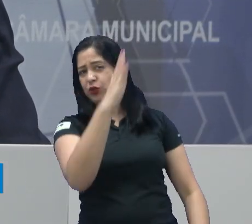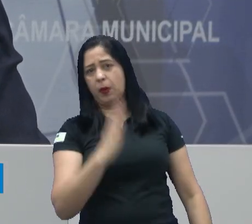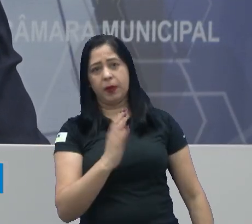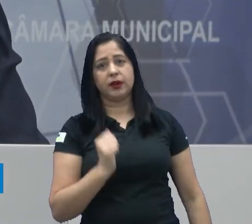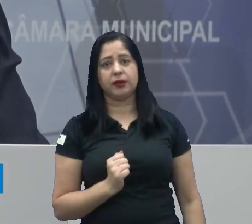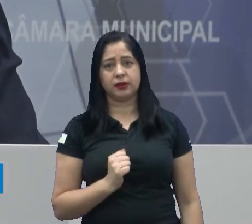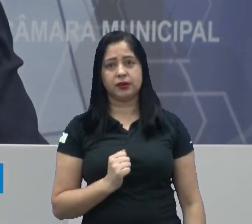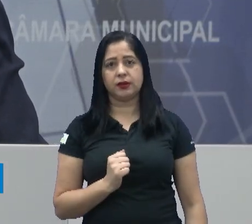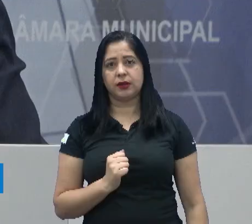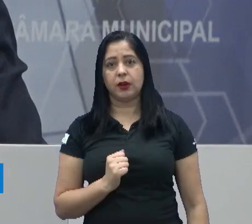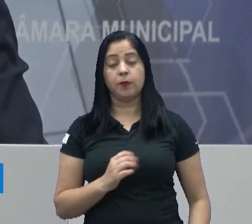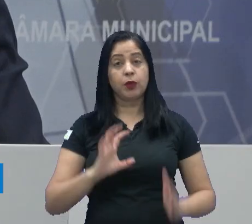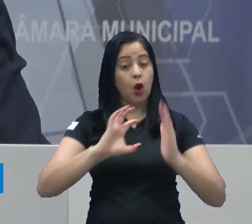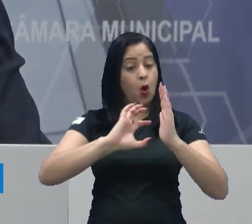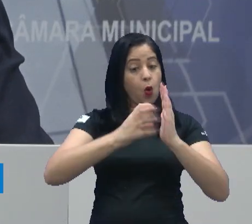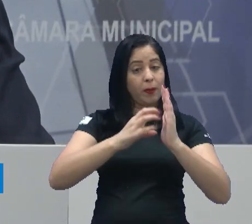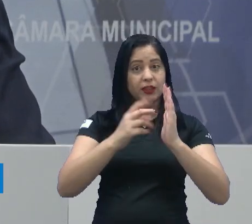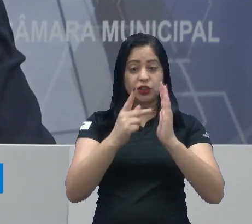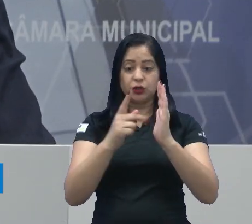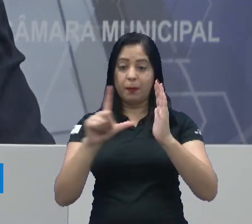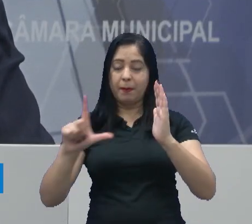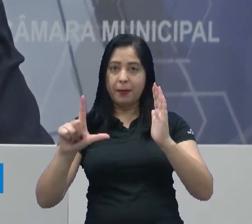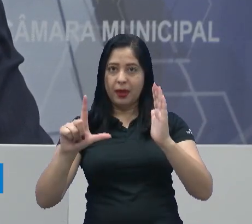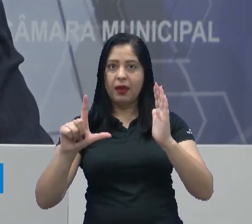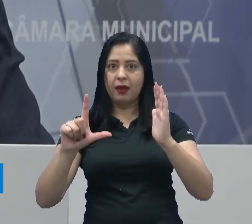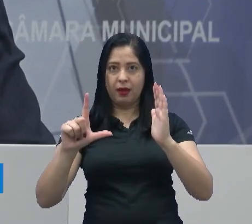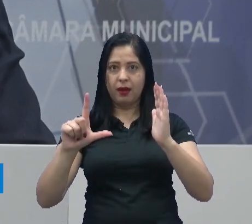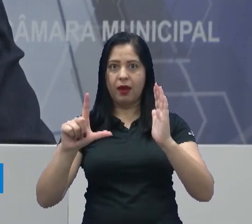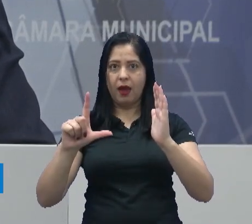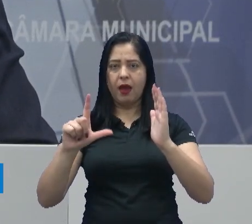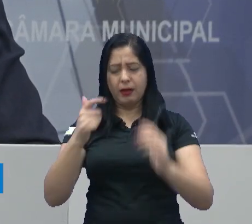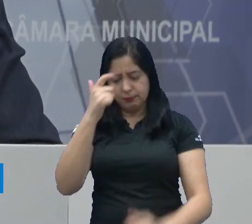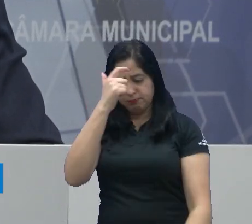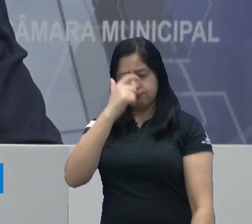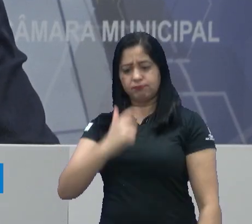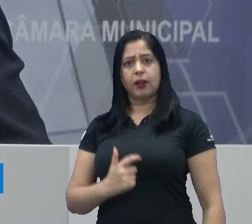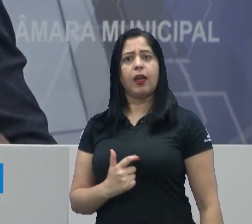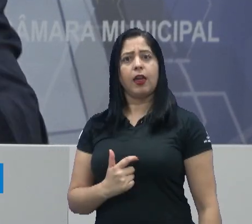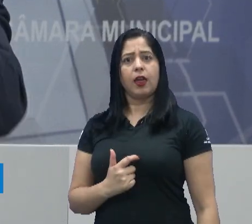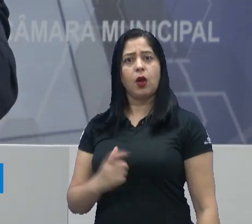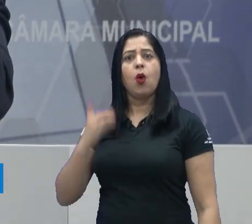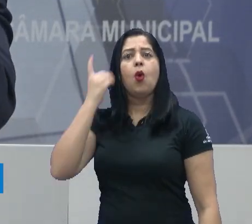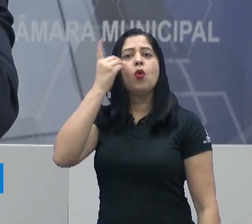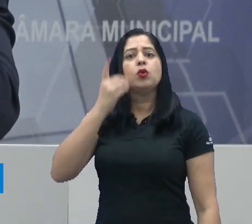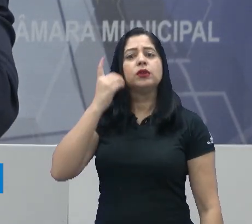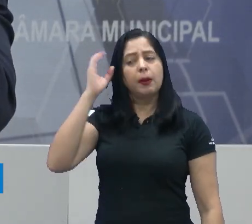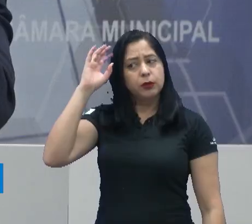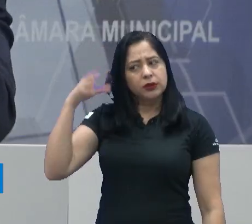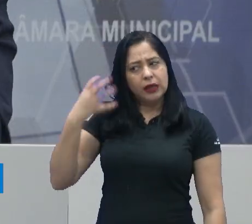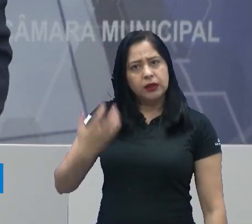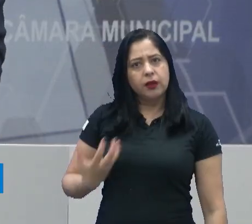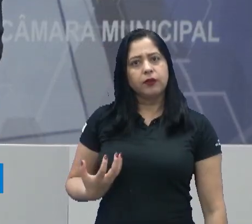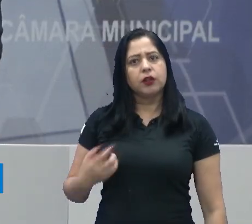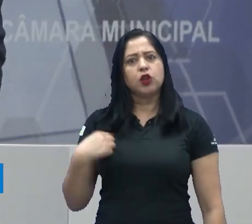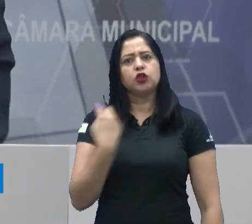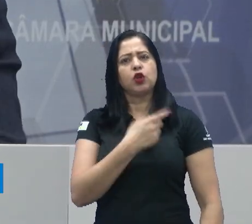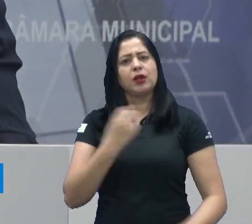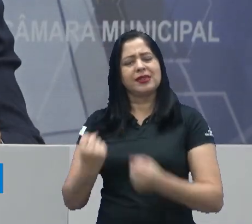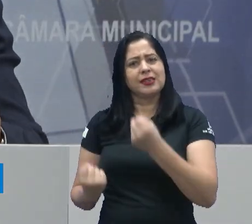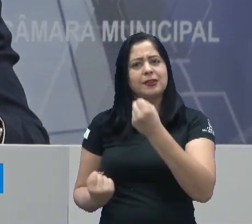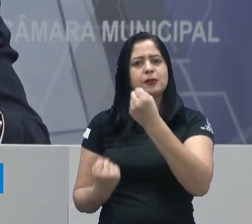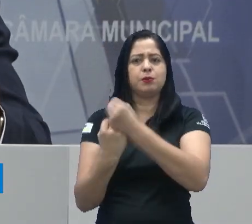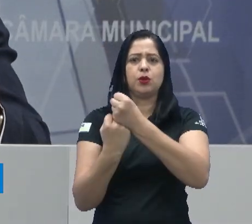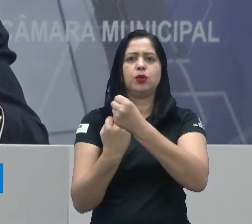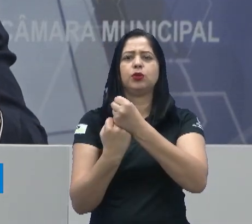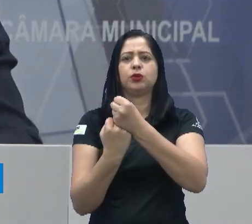com a bancada do Partido Liberal, contem com este vereador, contem com a deputada Letícia Aguiar, e nós estamos